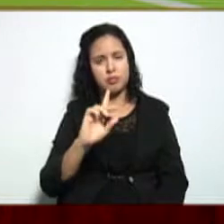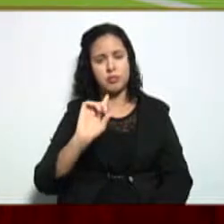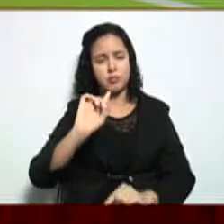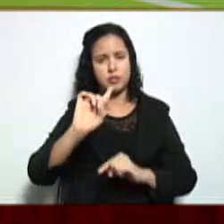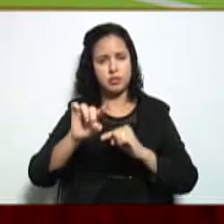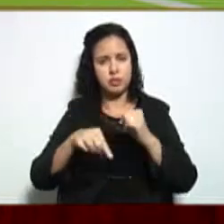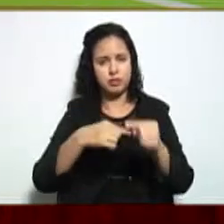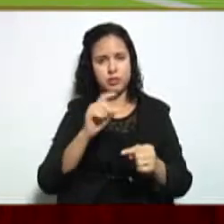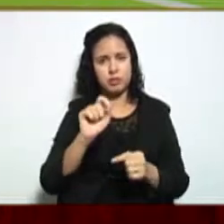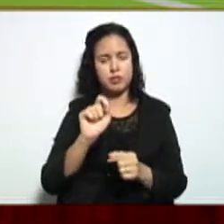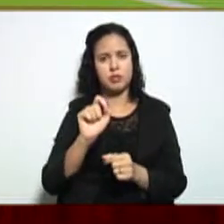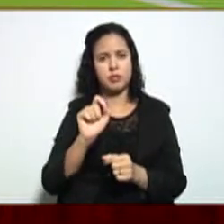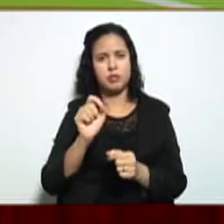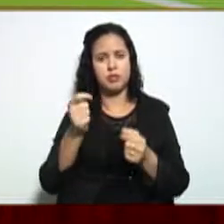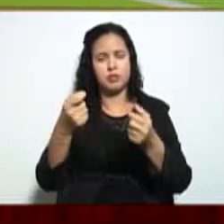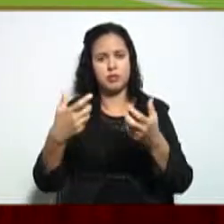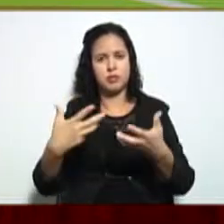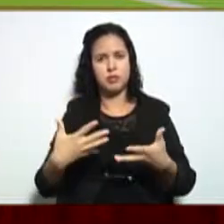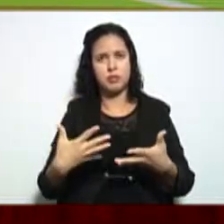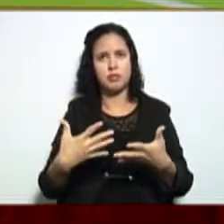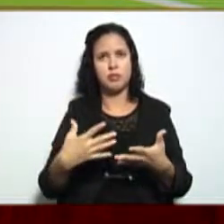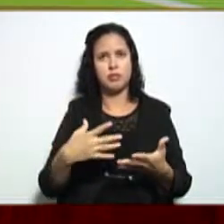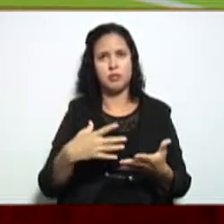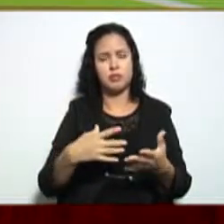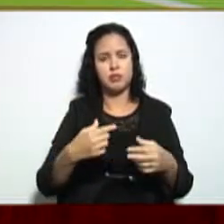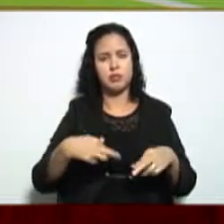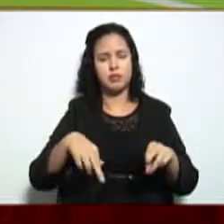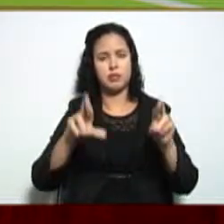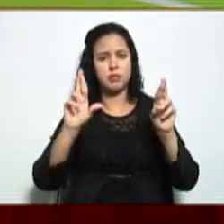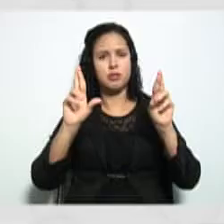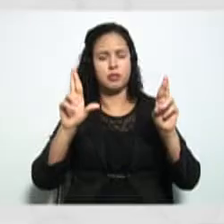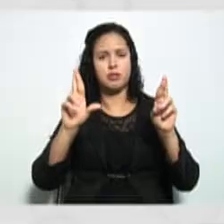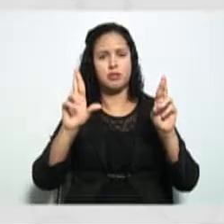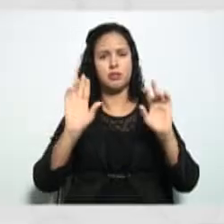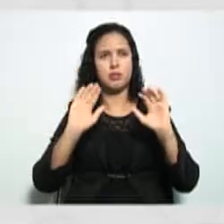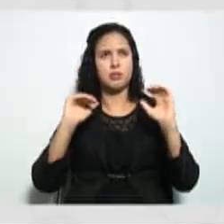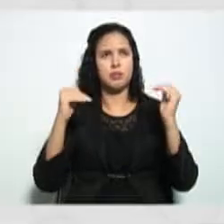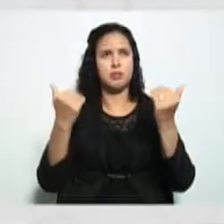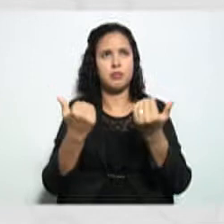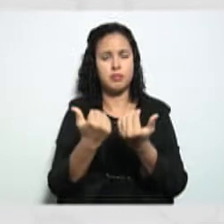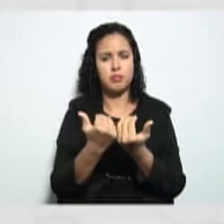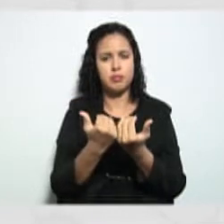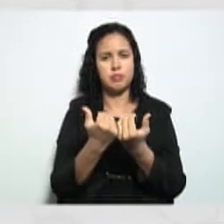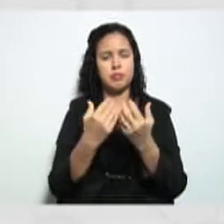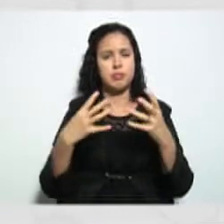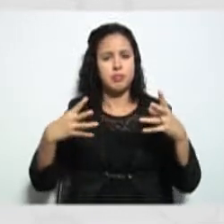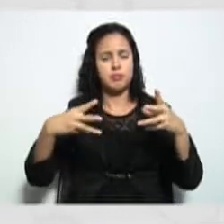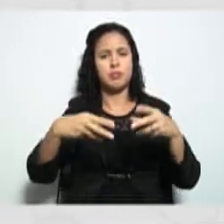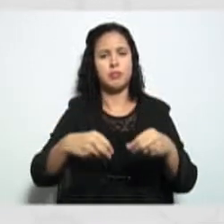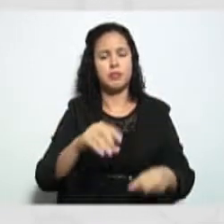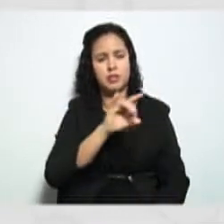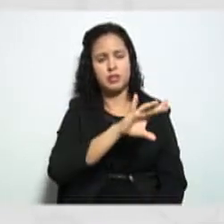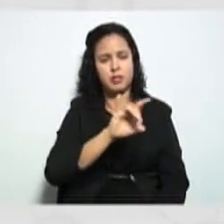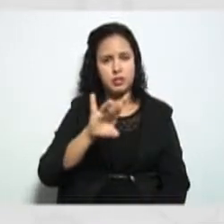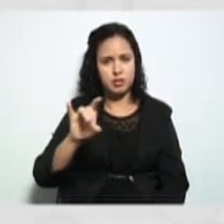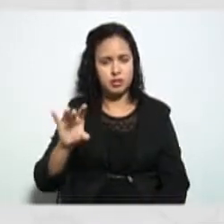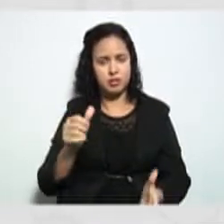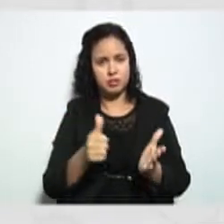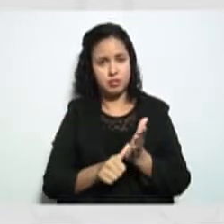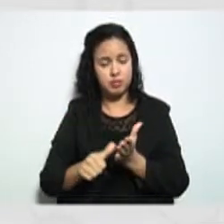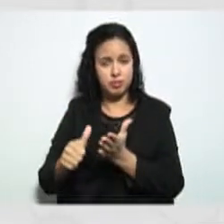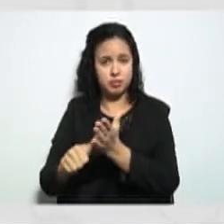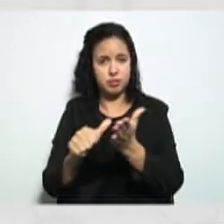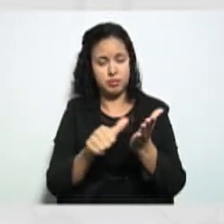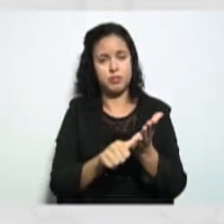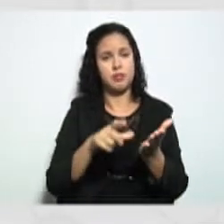que já está na tela, que a senhora vai falar agora, as decisões das Assembleias Gerais, cada cooperado tem direito a um voto. E isso é